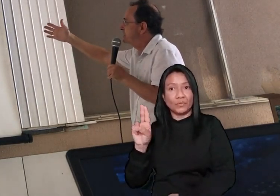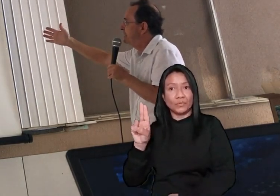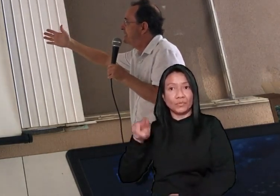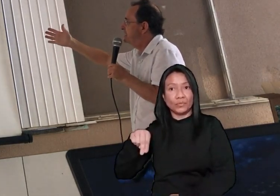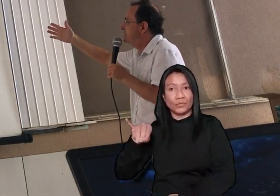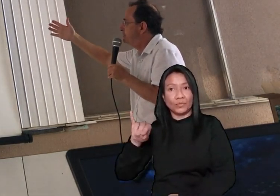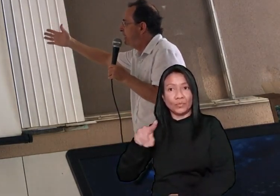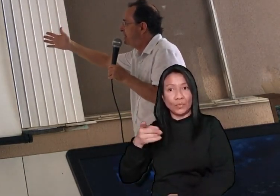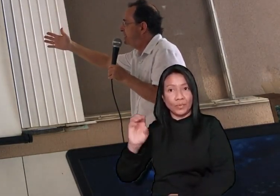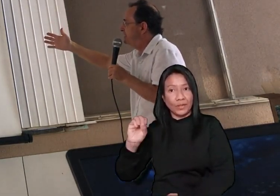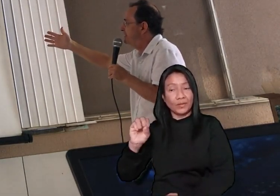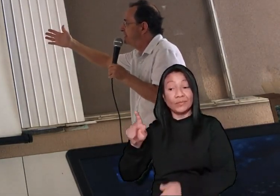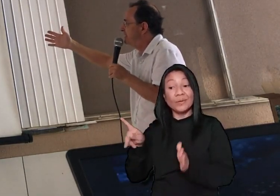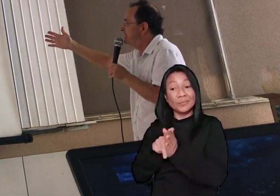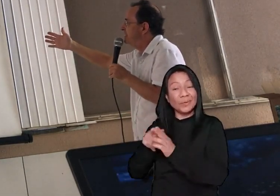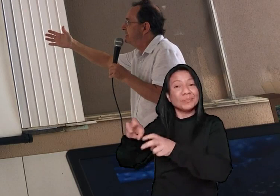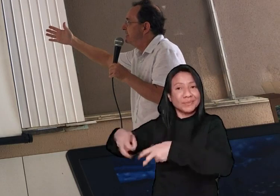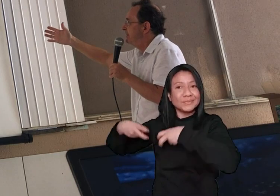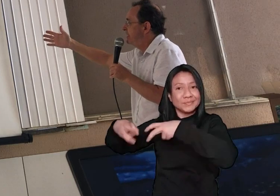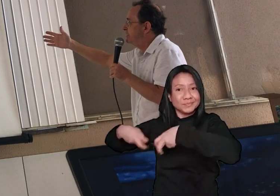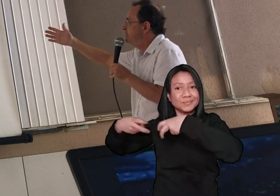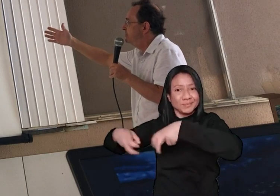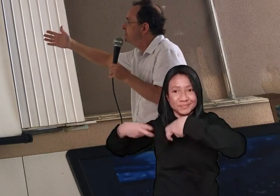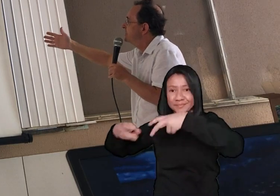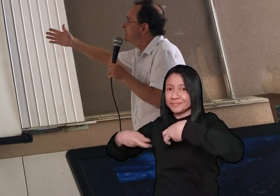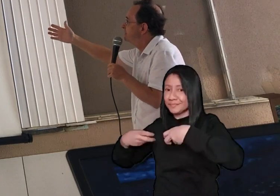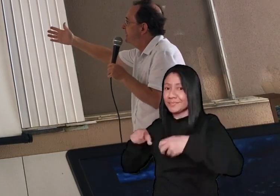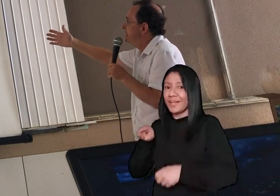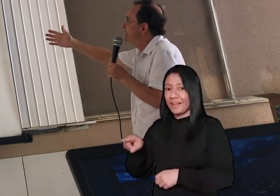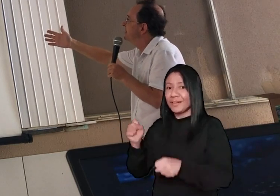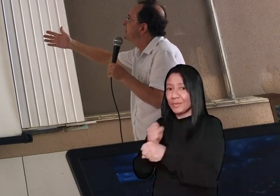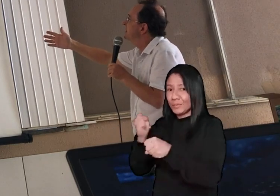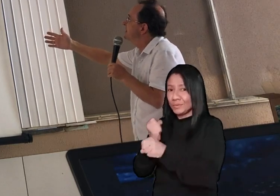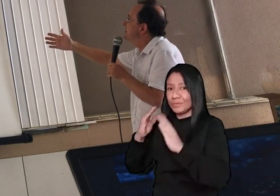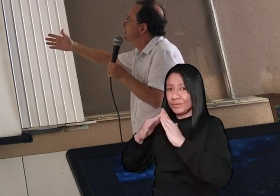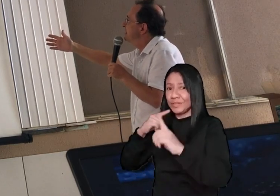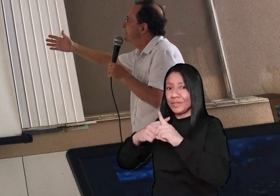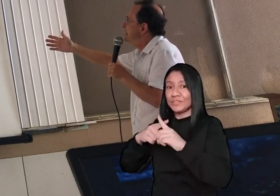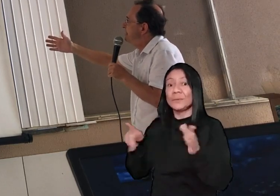Foi construída uma igreja de pedra. Tá? Uma igreja muito bonita de pedra.